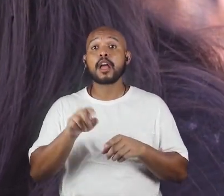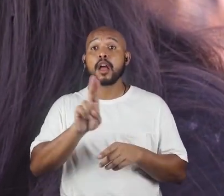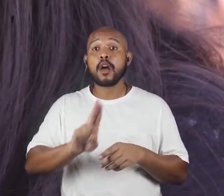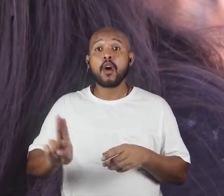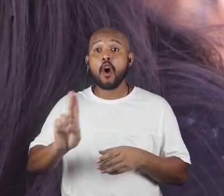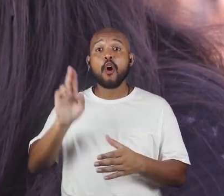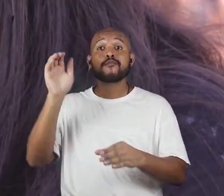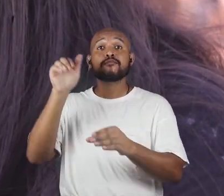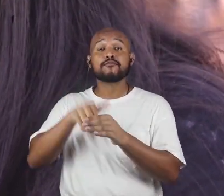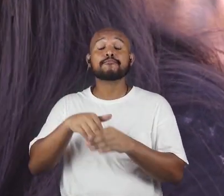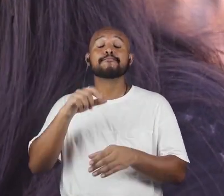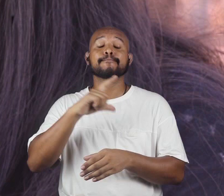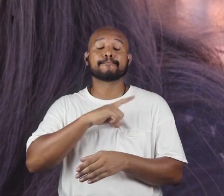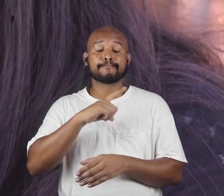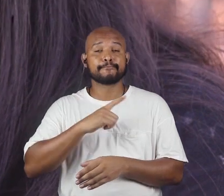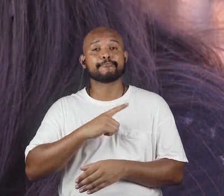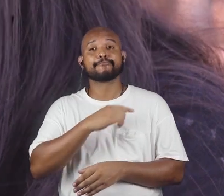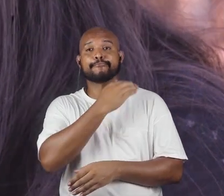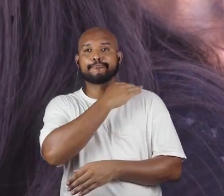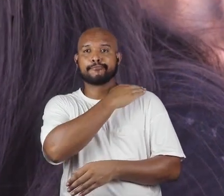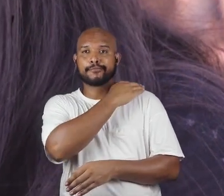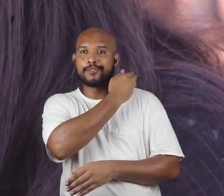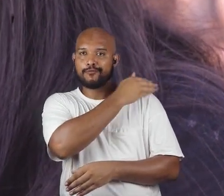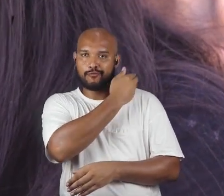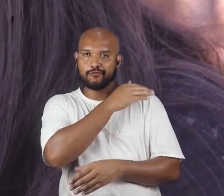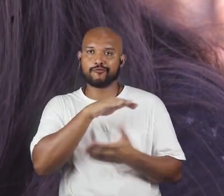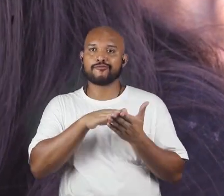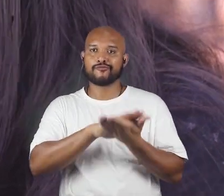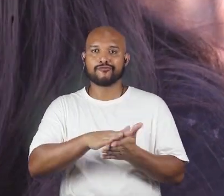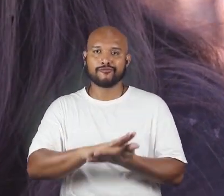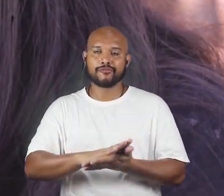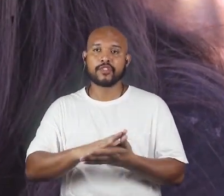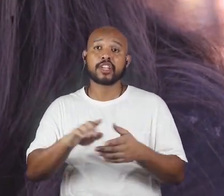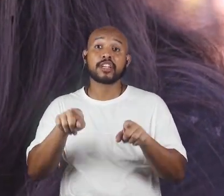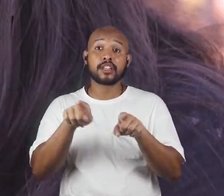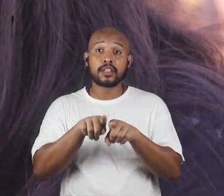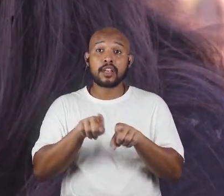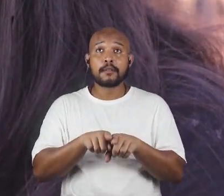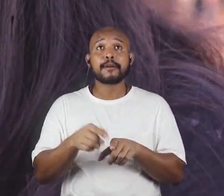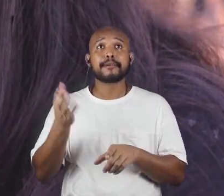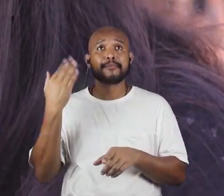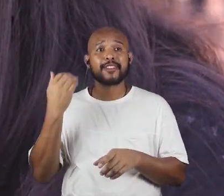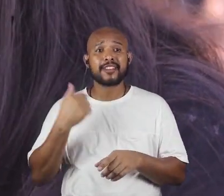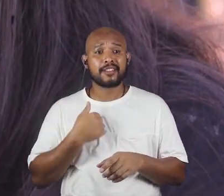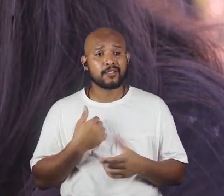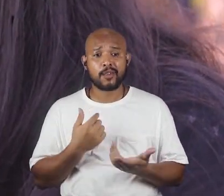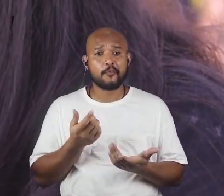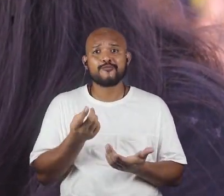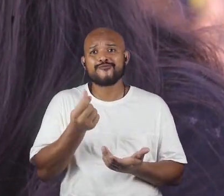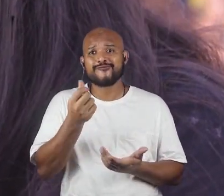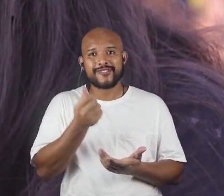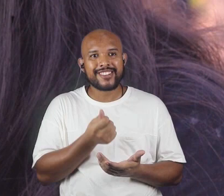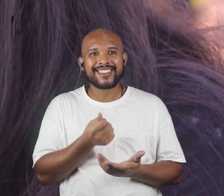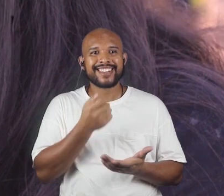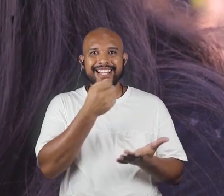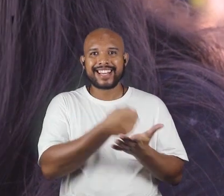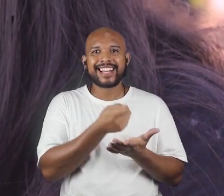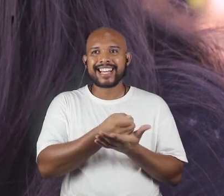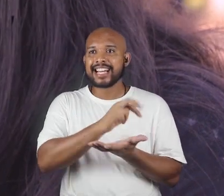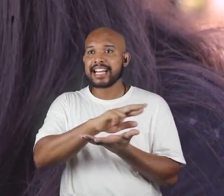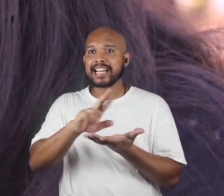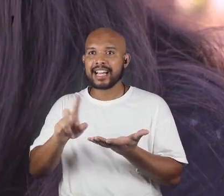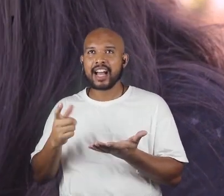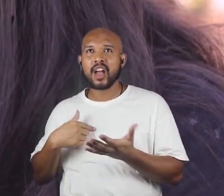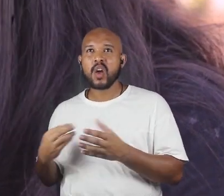dentro da faculdade. E tem as dificuldades também, porque a gente não tem uma condição